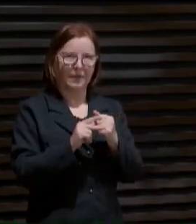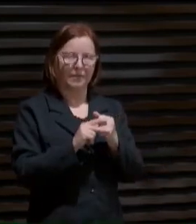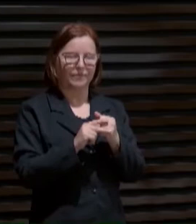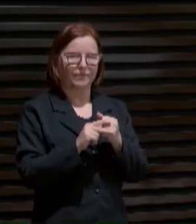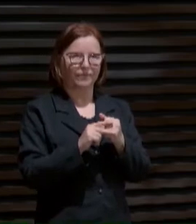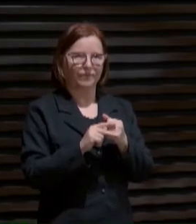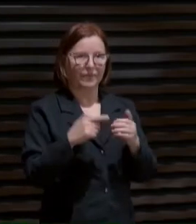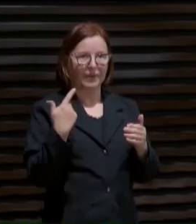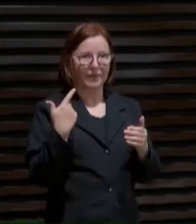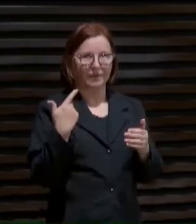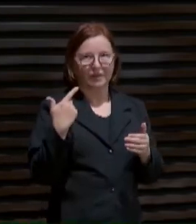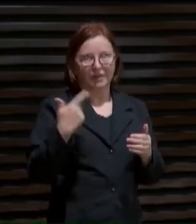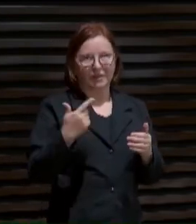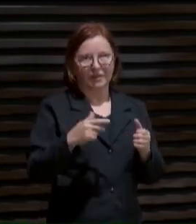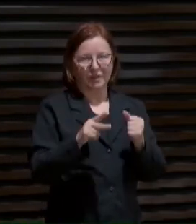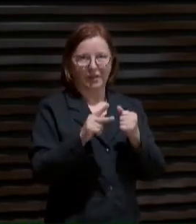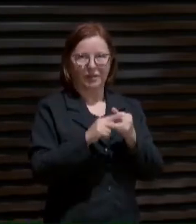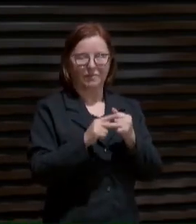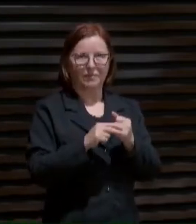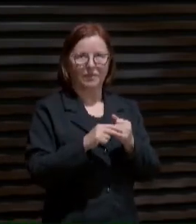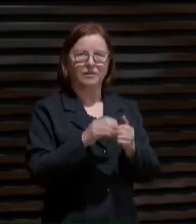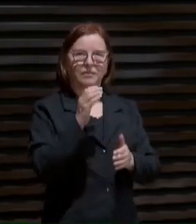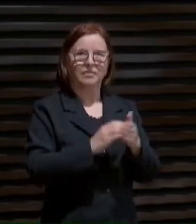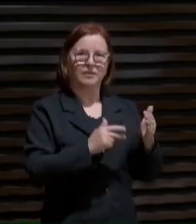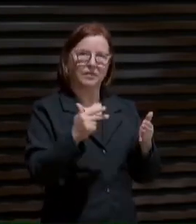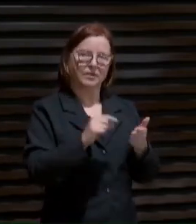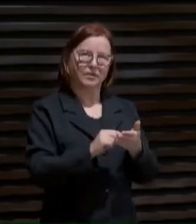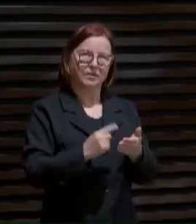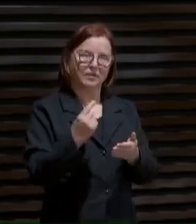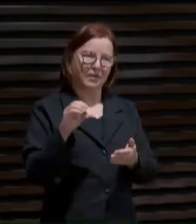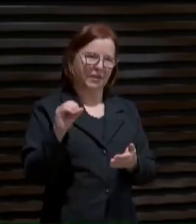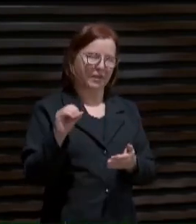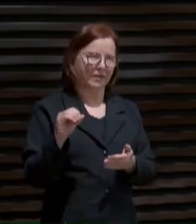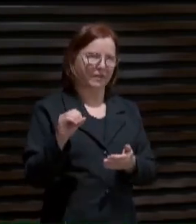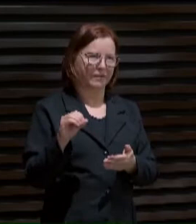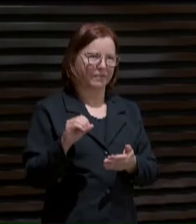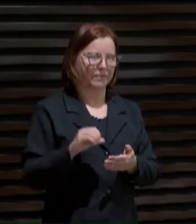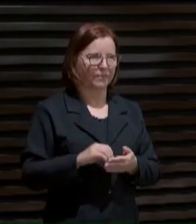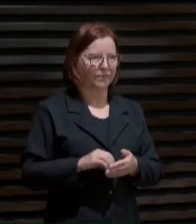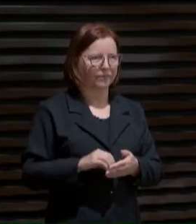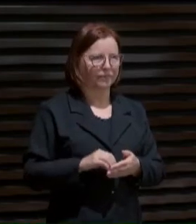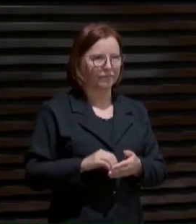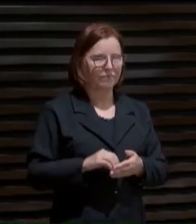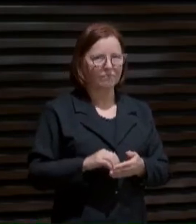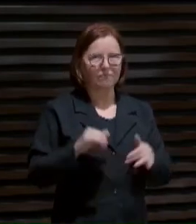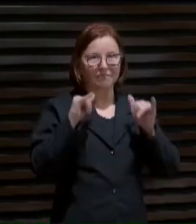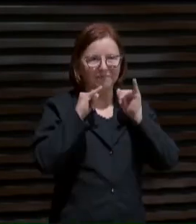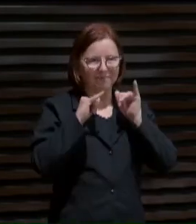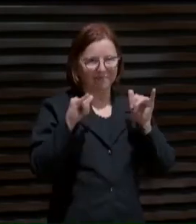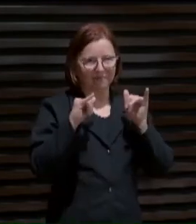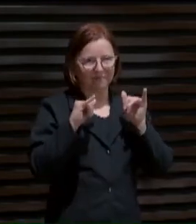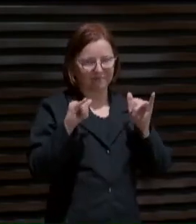segunda Pedro três 10 e o Versículo 12@e colocaram para nós aqui também diz que